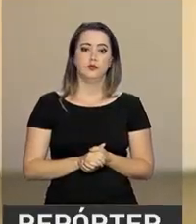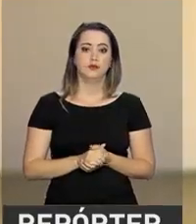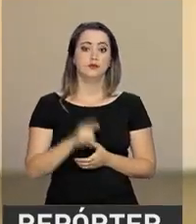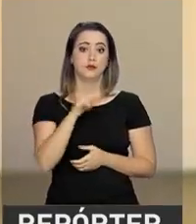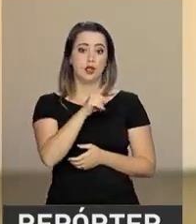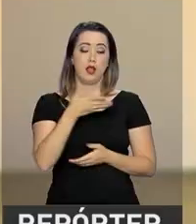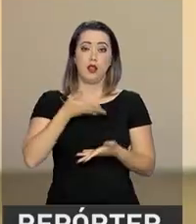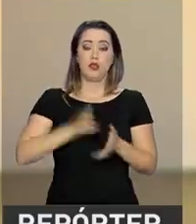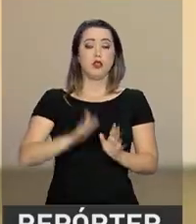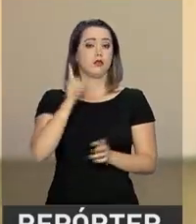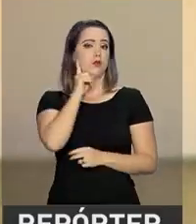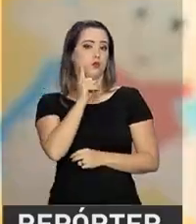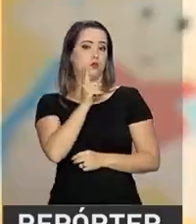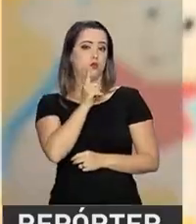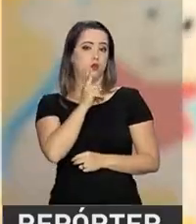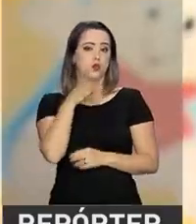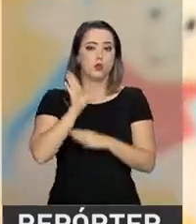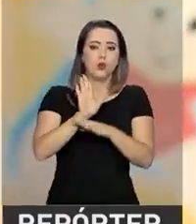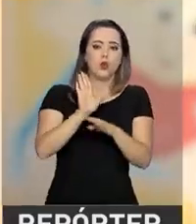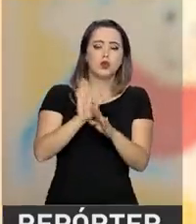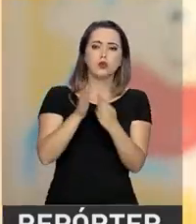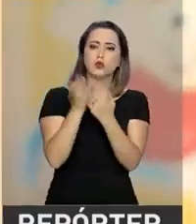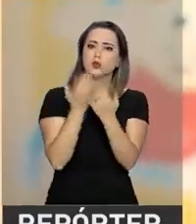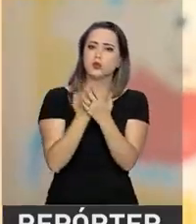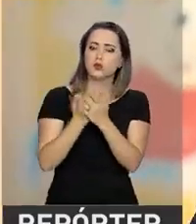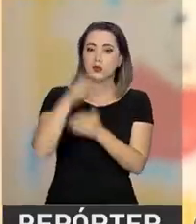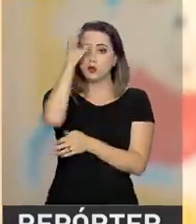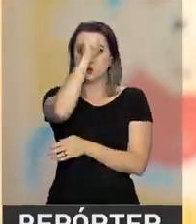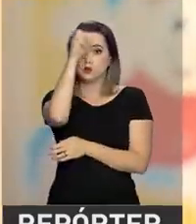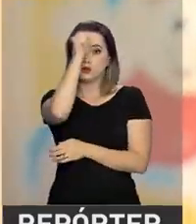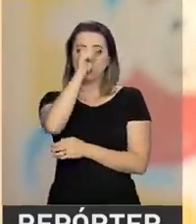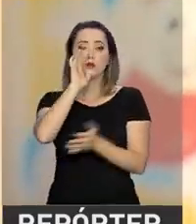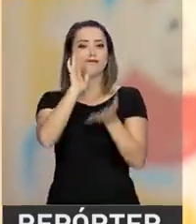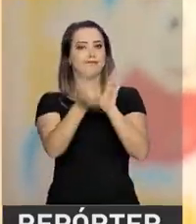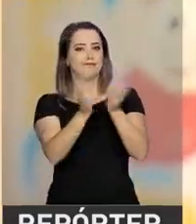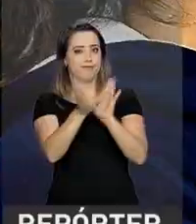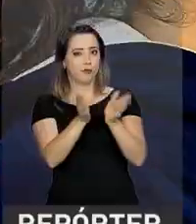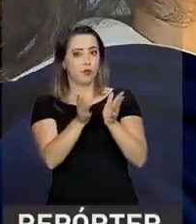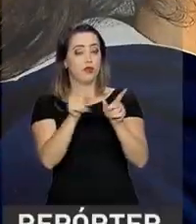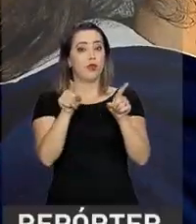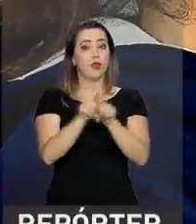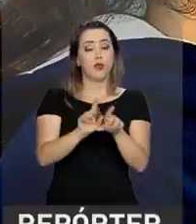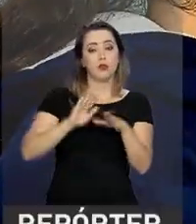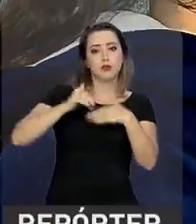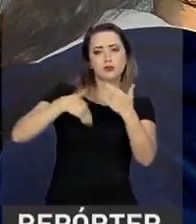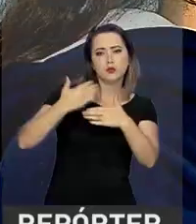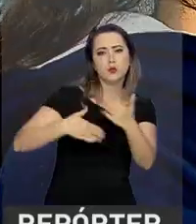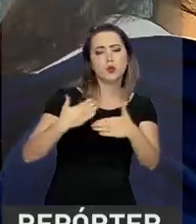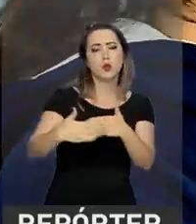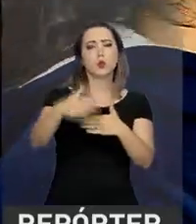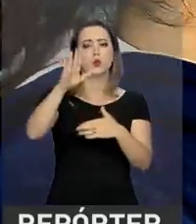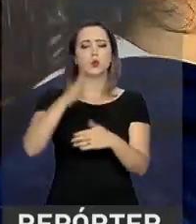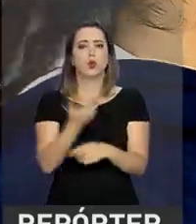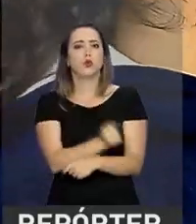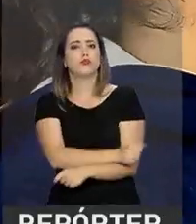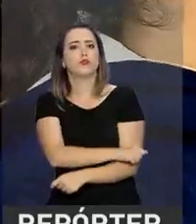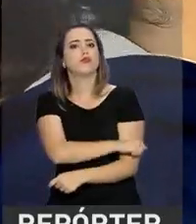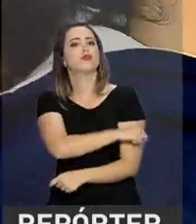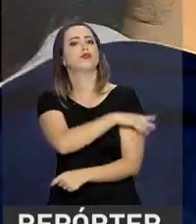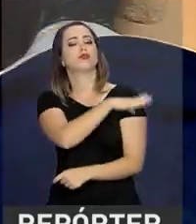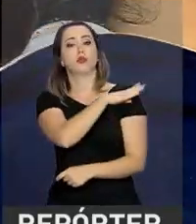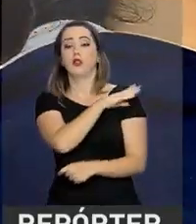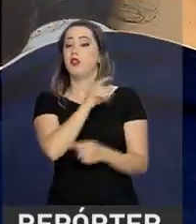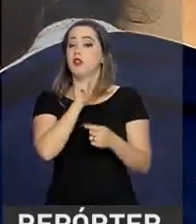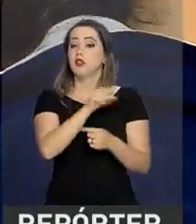Fernanda nasceu surda. Com o apoio da escola, aprendeu a língua brasileira de sinais e passou por todas as séries do ensino